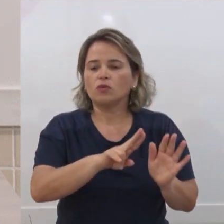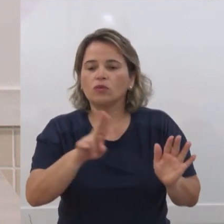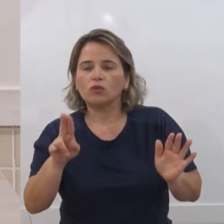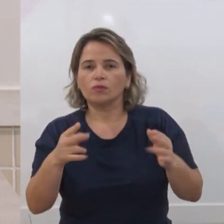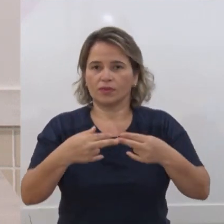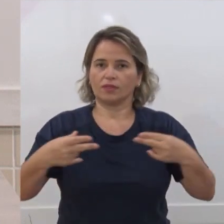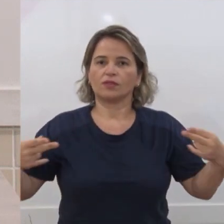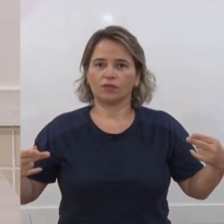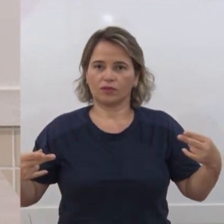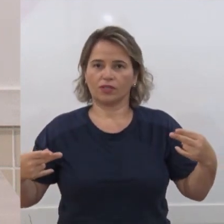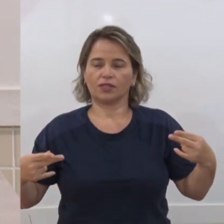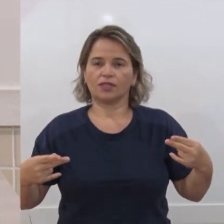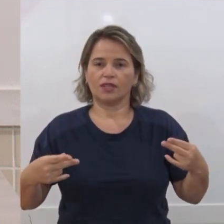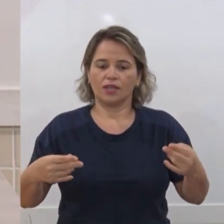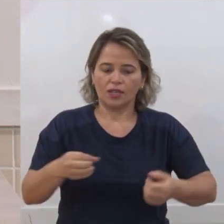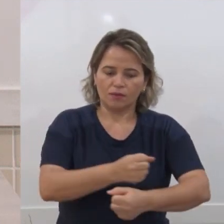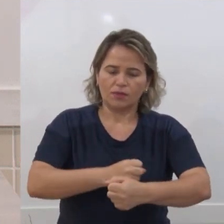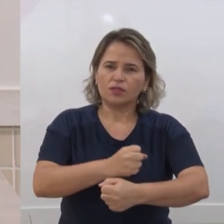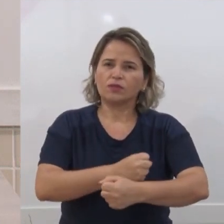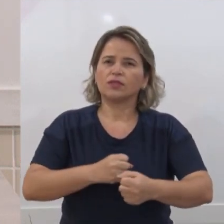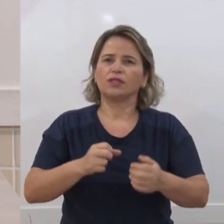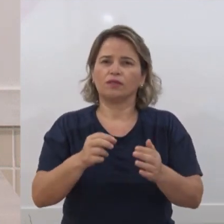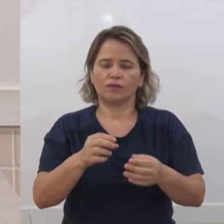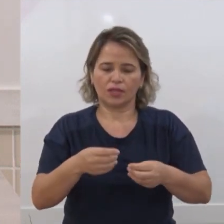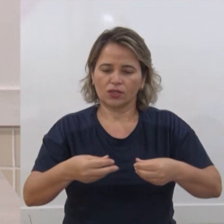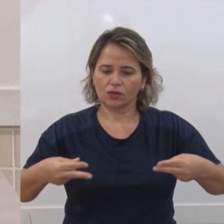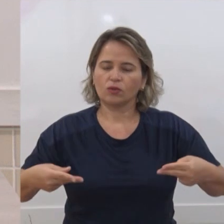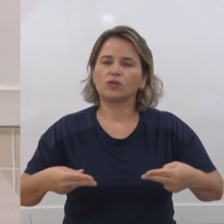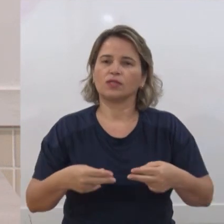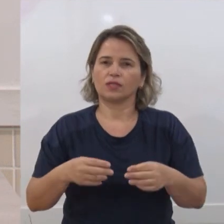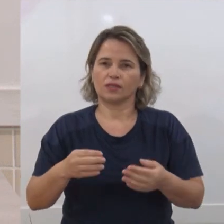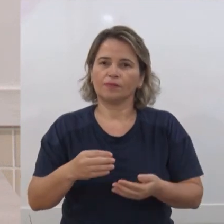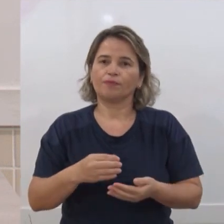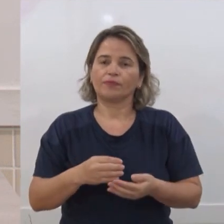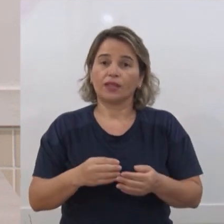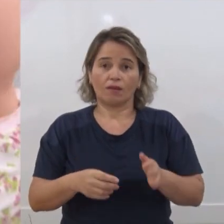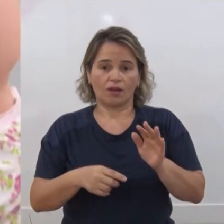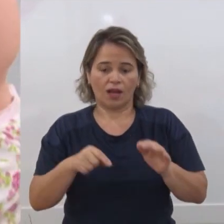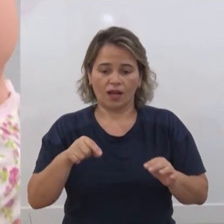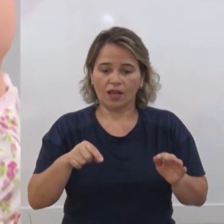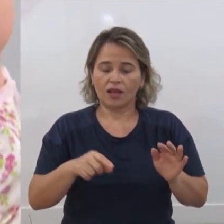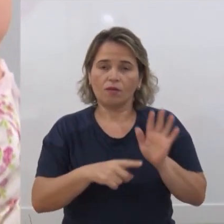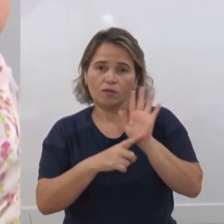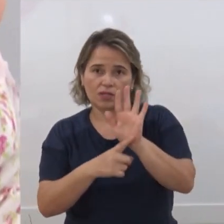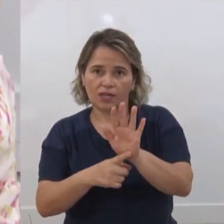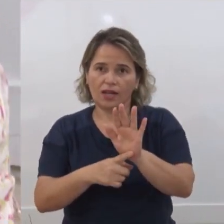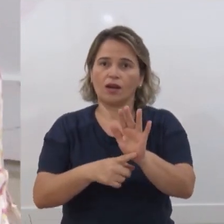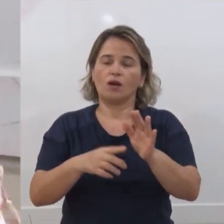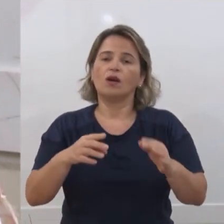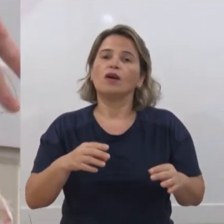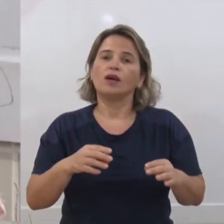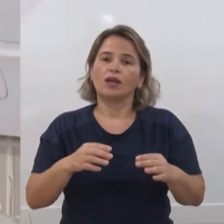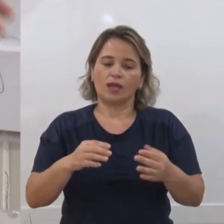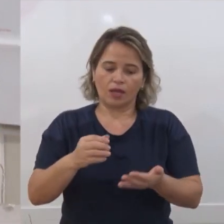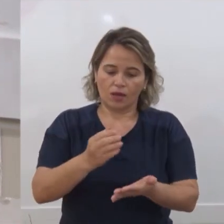misturando os ingredientes do bolo. Aqui eu tenho um bolo de chocolate, uma massa pronta.